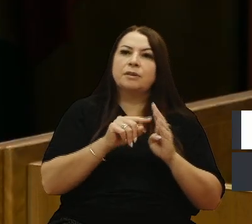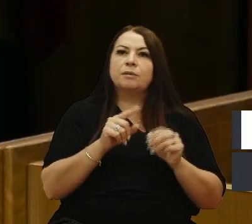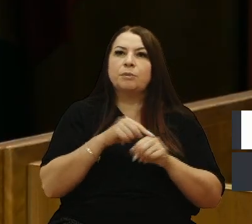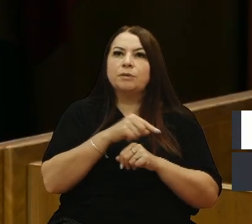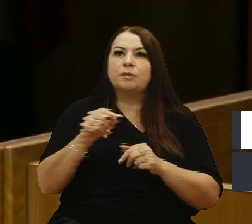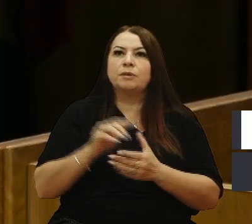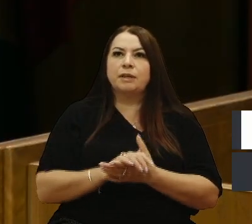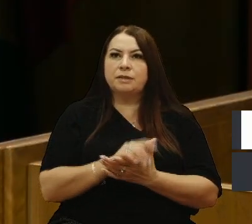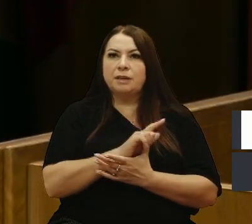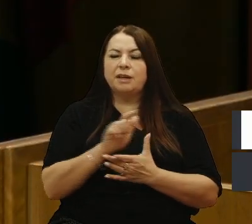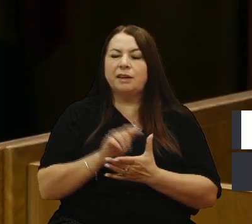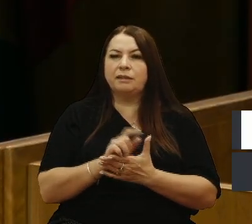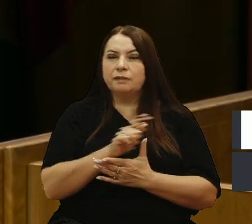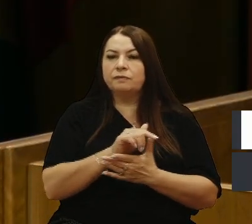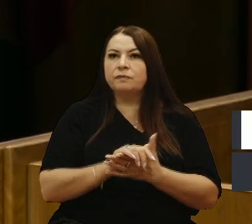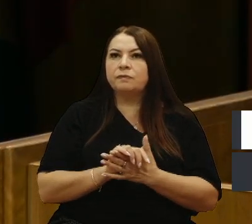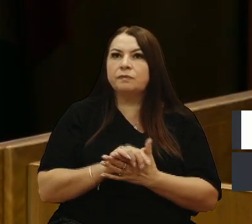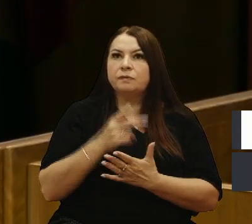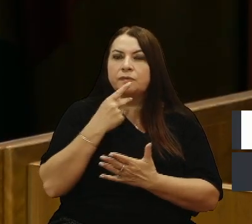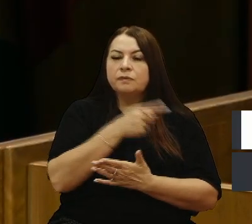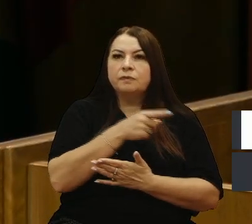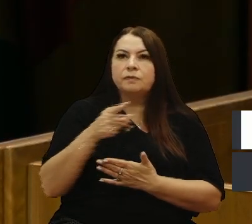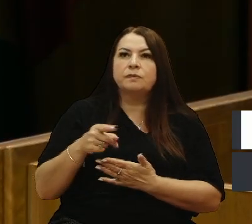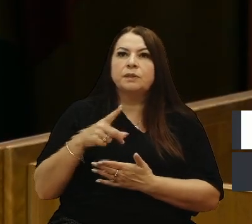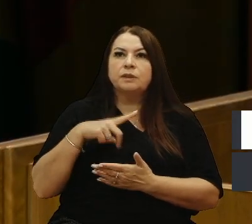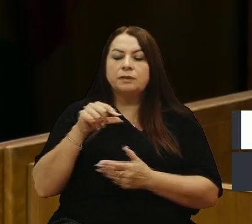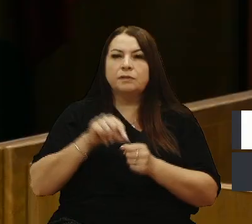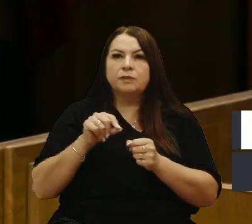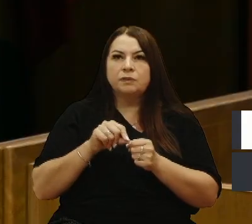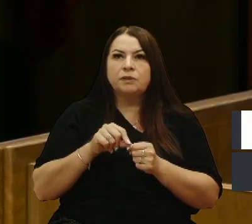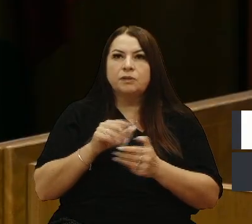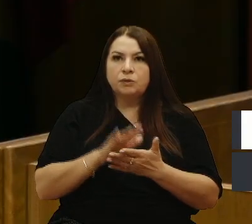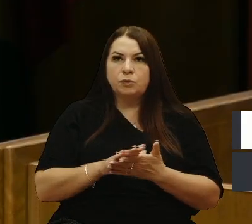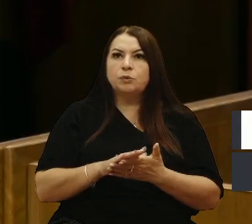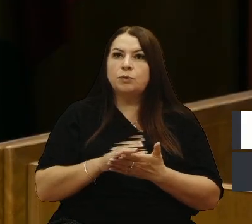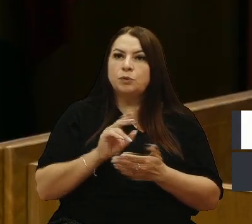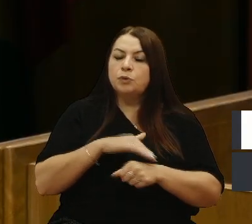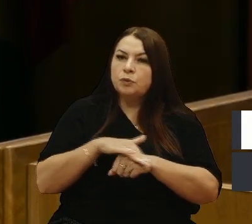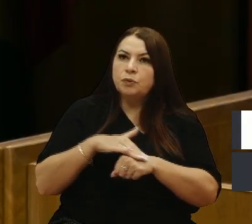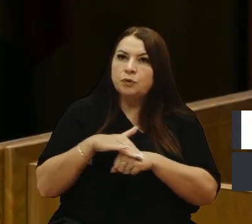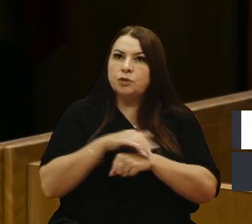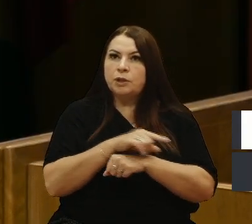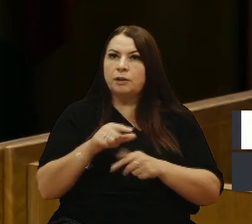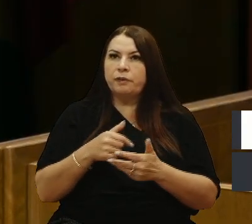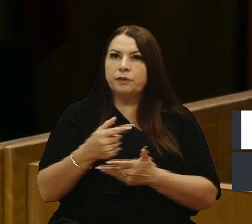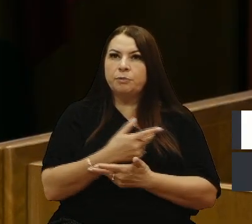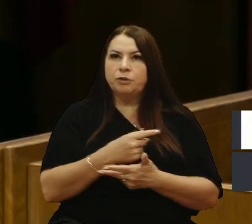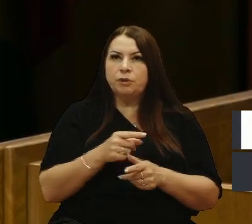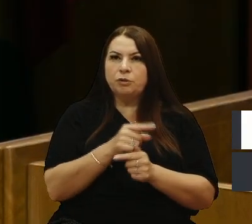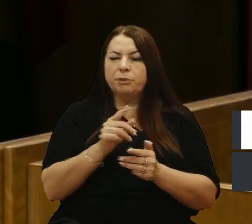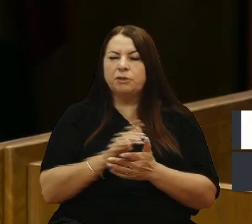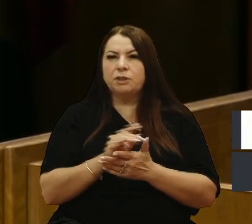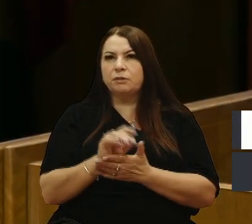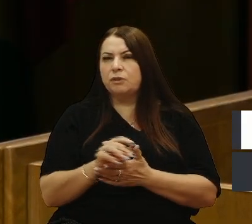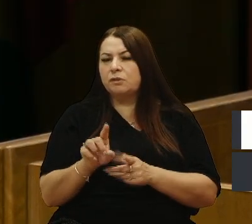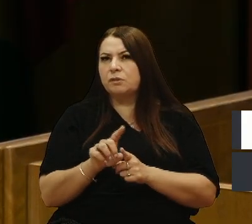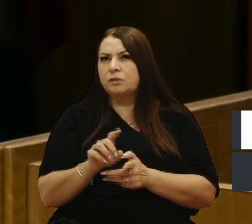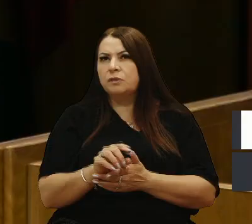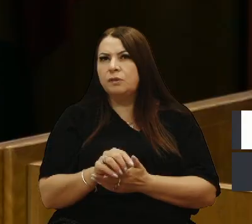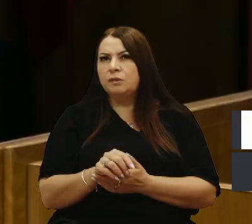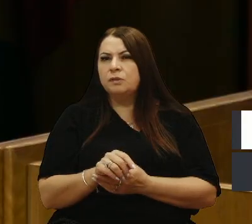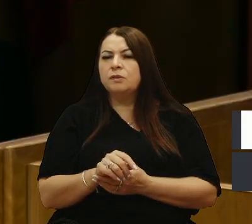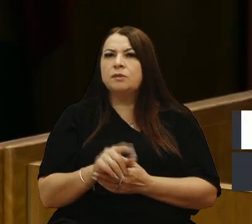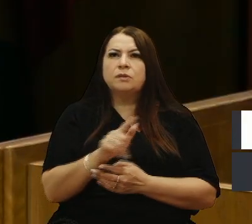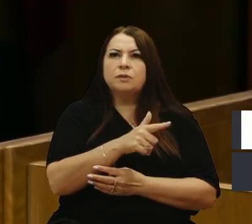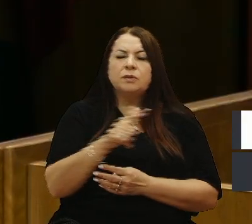alguém, e você já me disse, né, que está sendo feito e que a gente iria, sim, conversar sobre isso. Aproveito para registrar isso aqui publicamente. E